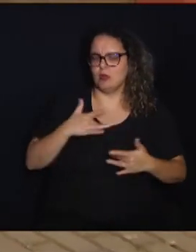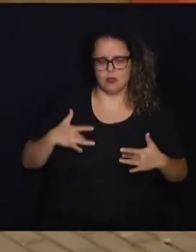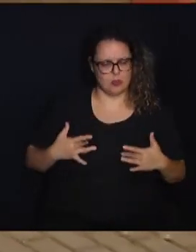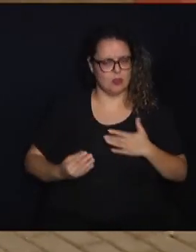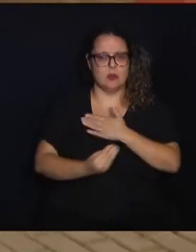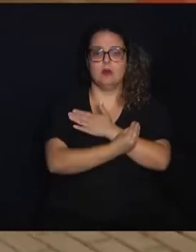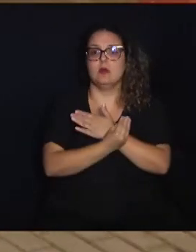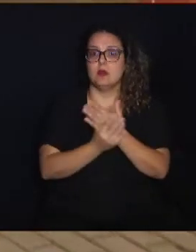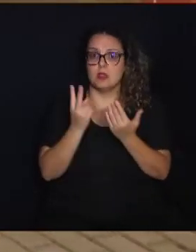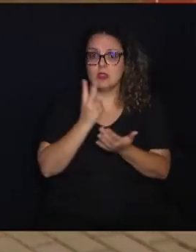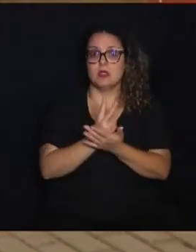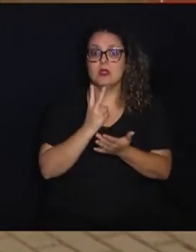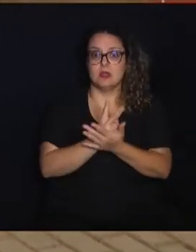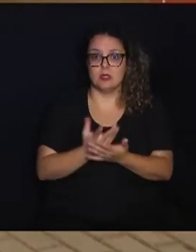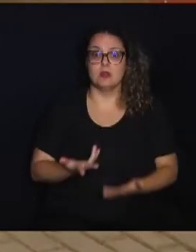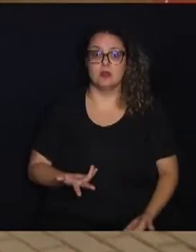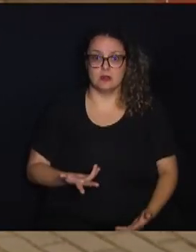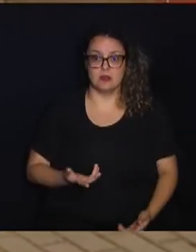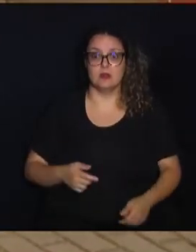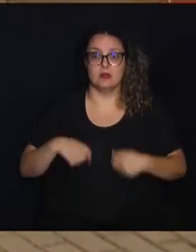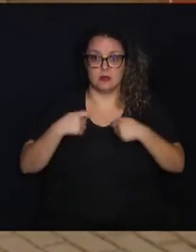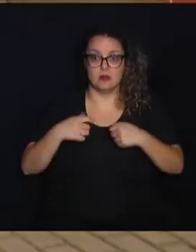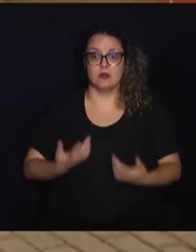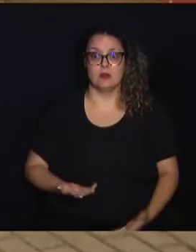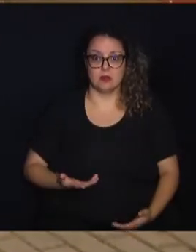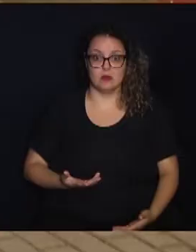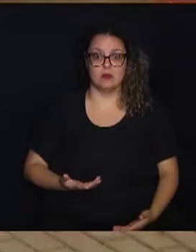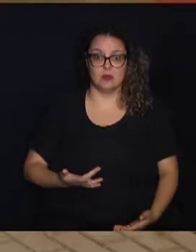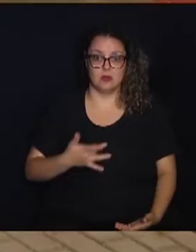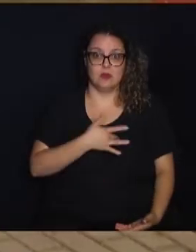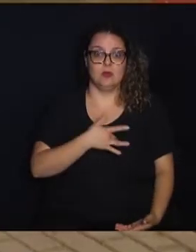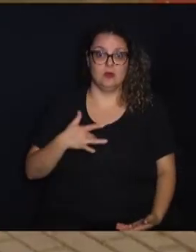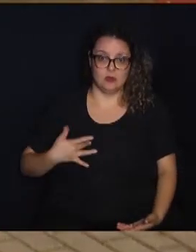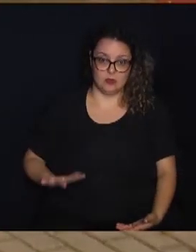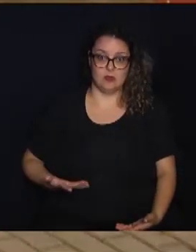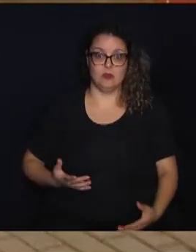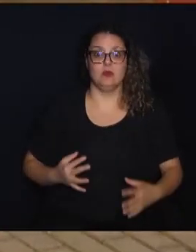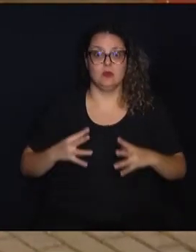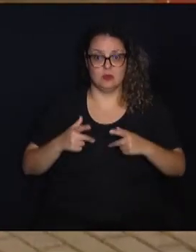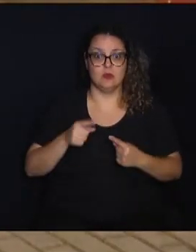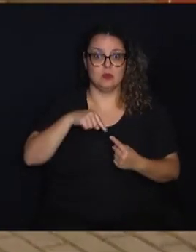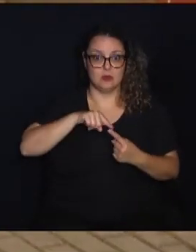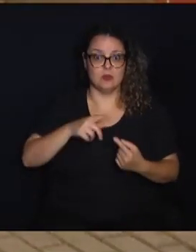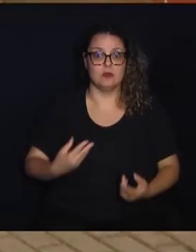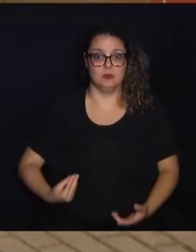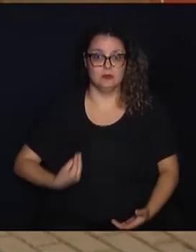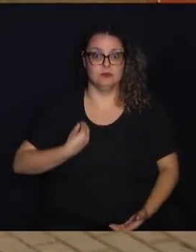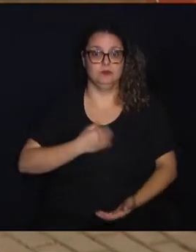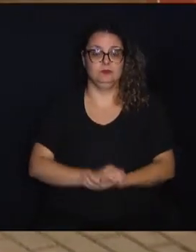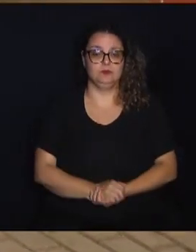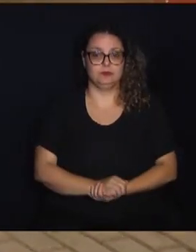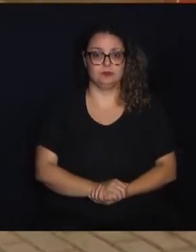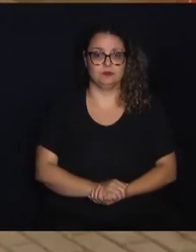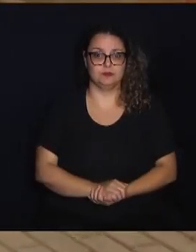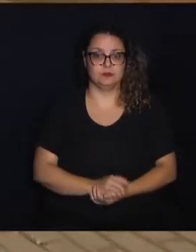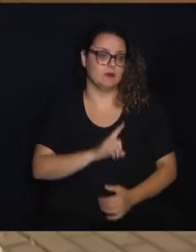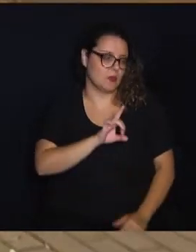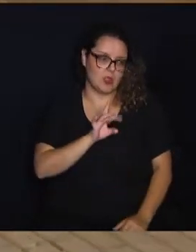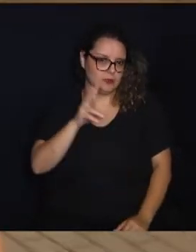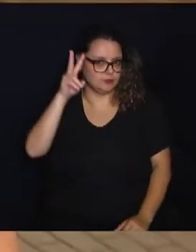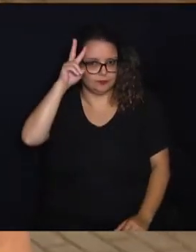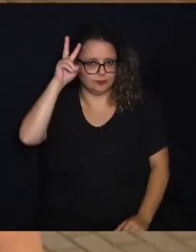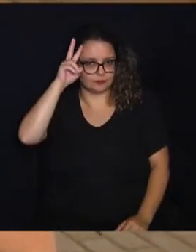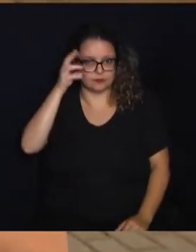em primeiro lugar, né? Então a gente precisa manter a saúde para ter todos os objetivos da vida. Não é só na